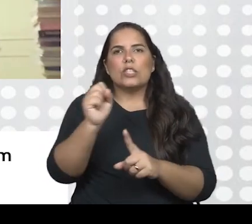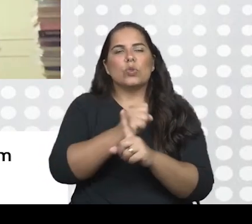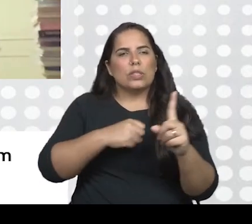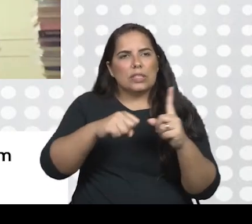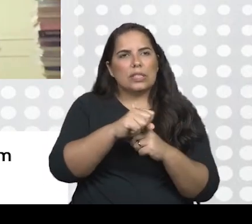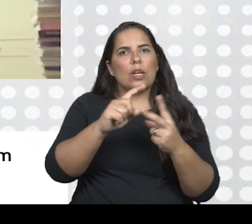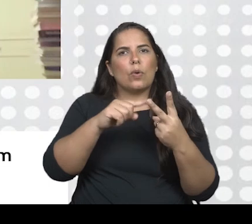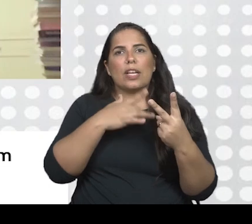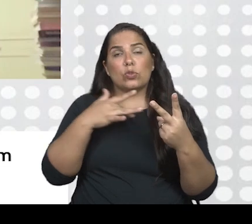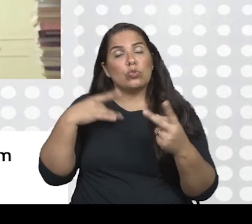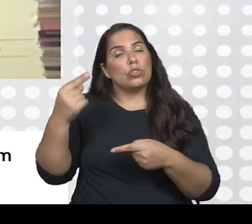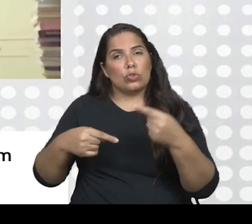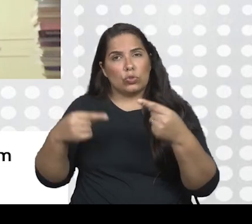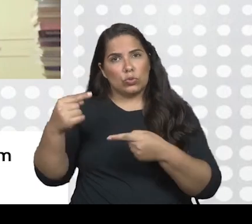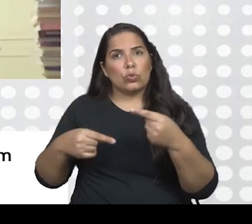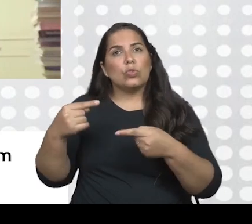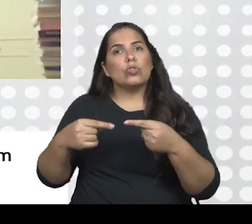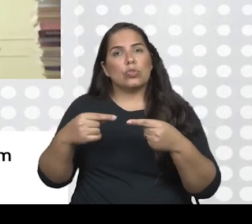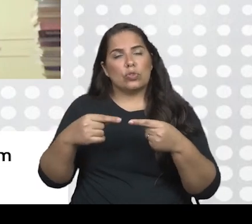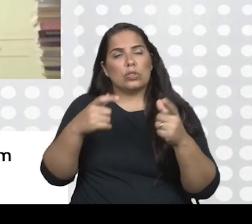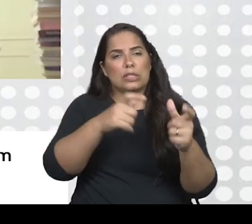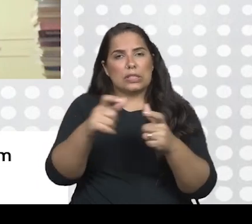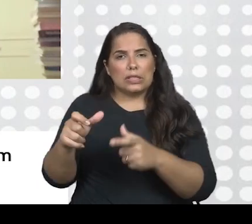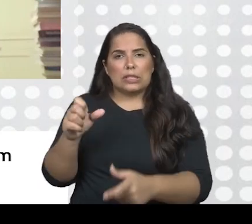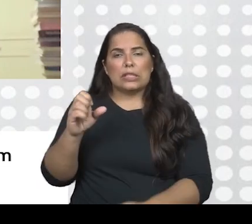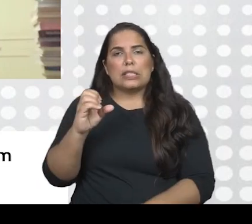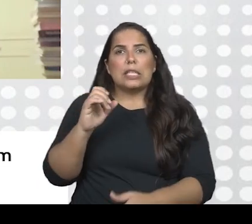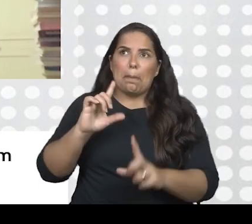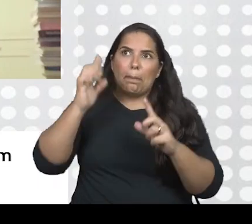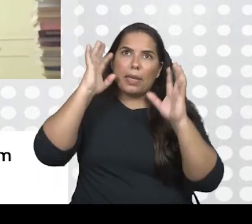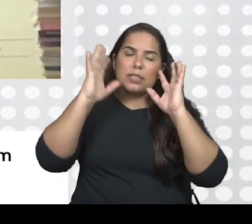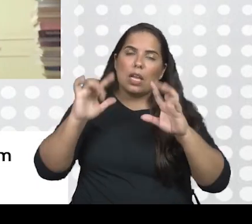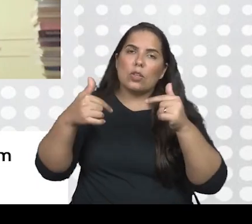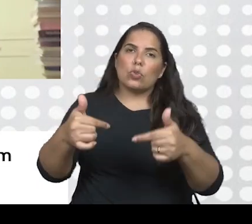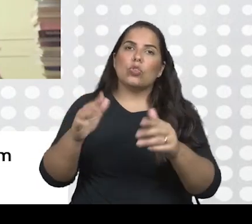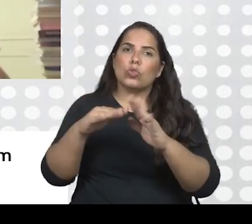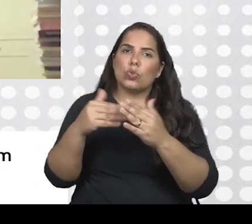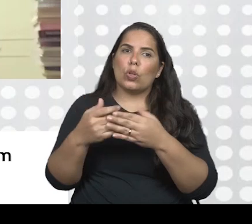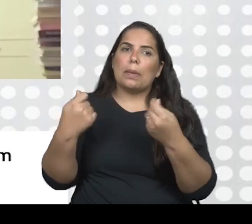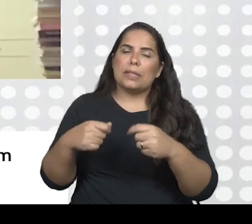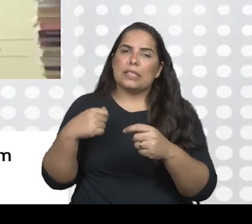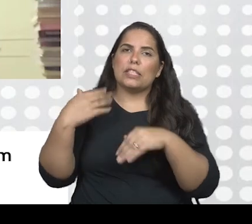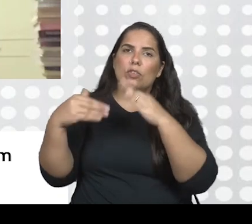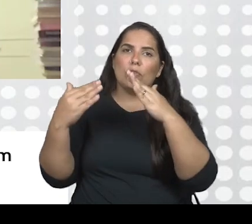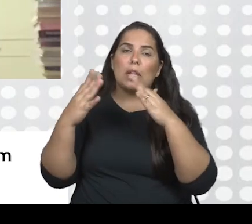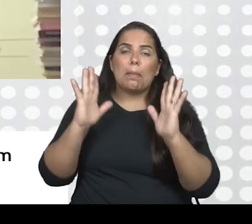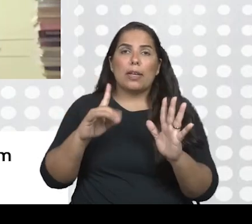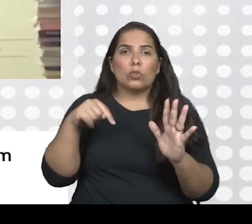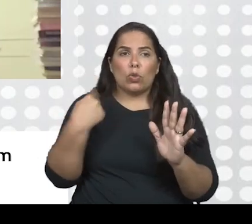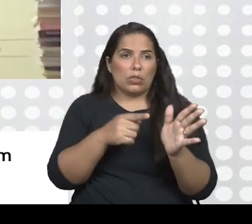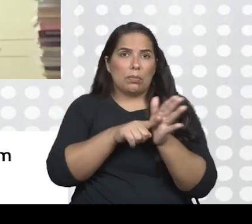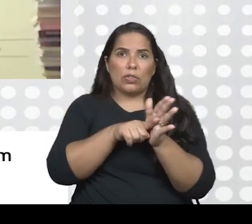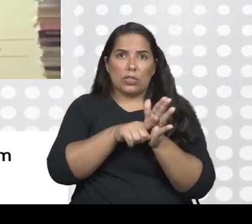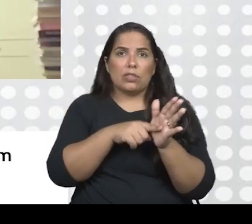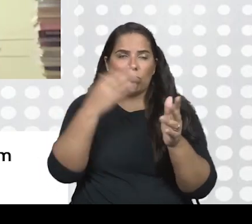e a saúde discutem a intersetorialidade e pensam as ações que a escola precisa desenvolver. E as nossas